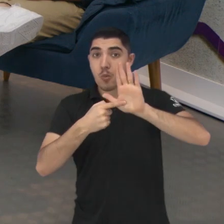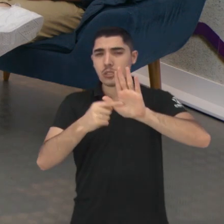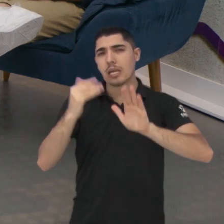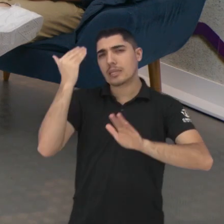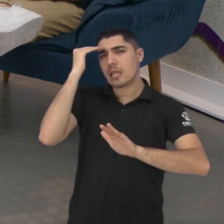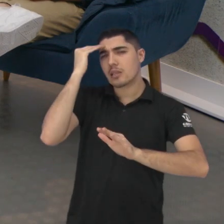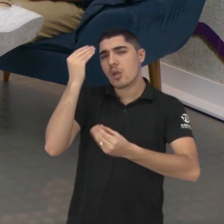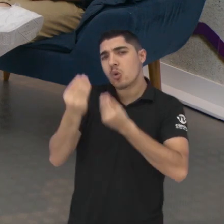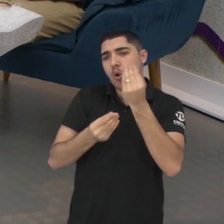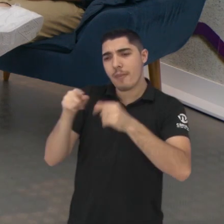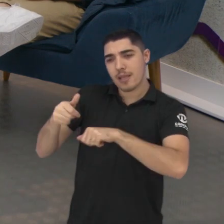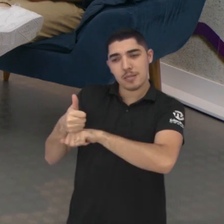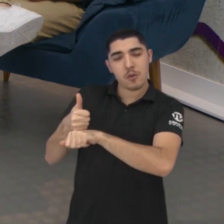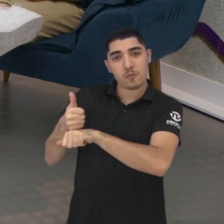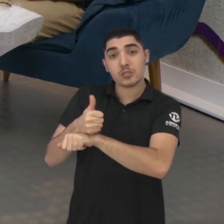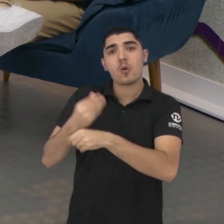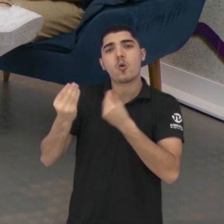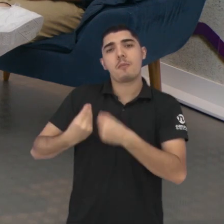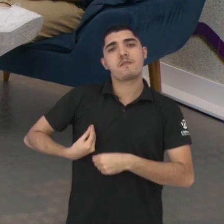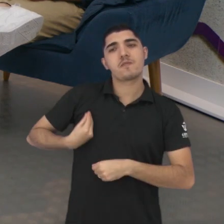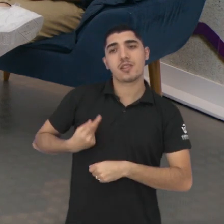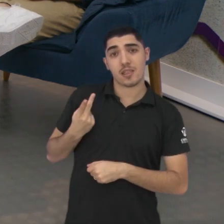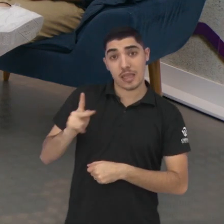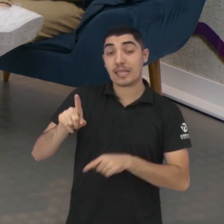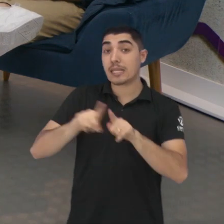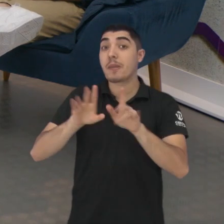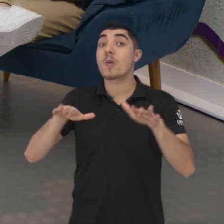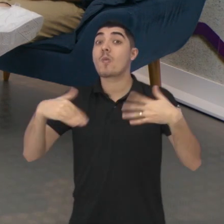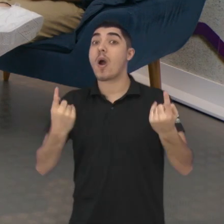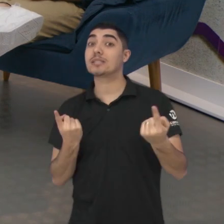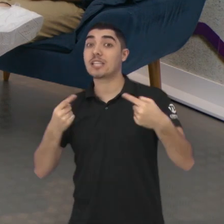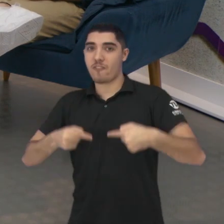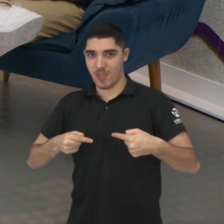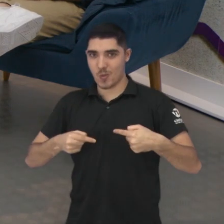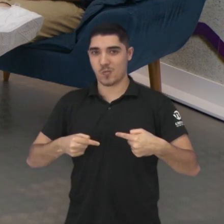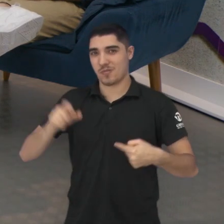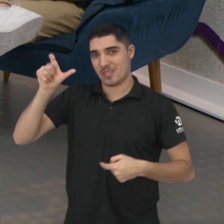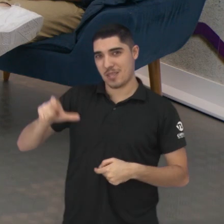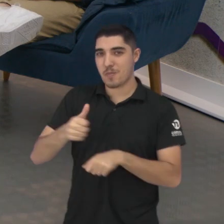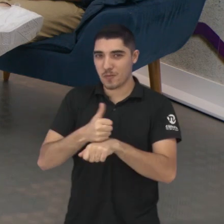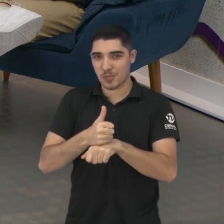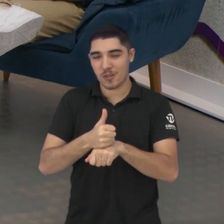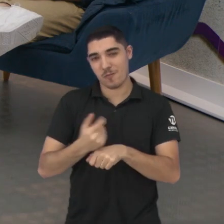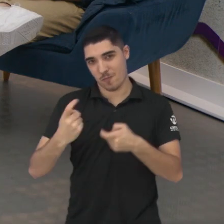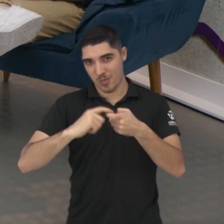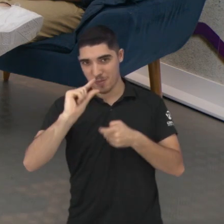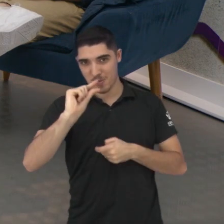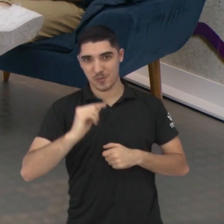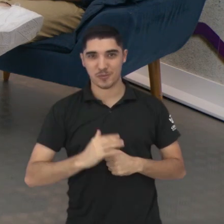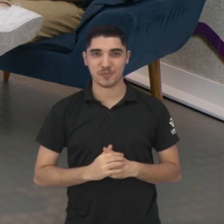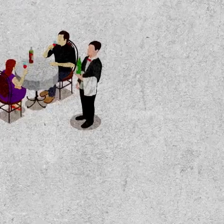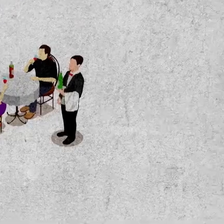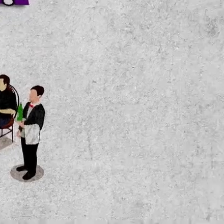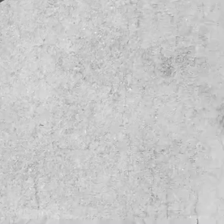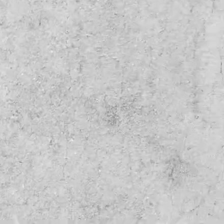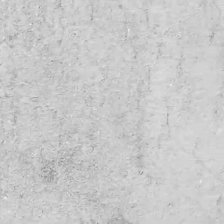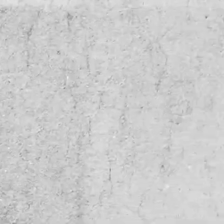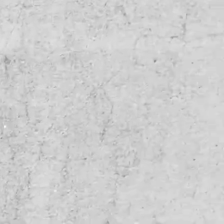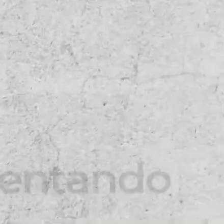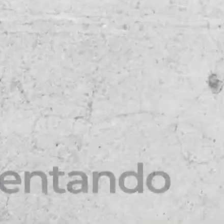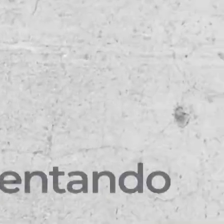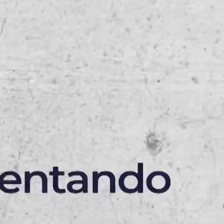Vamos entender um pouco mais sobre a profissão, o dia a dia e os desafios do profissional de turismo. Voltamos já.